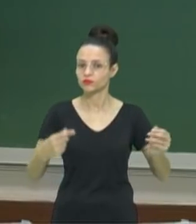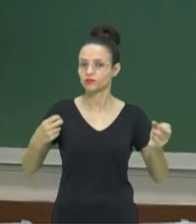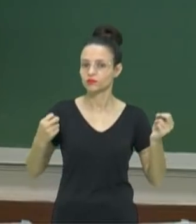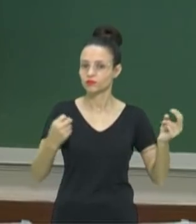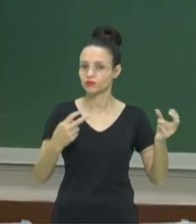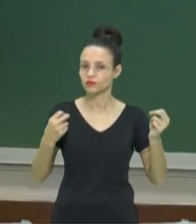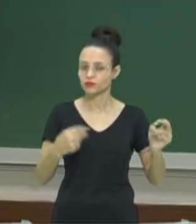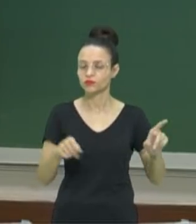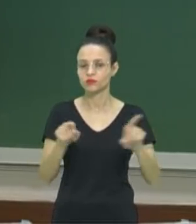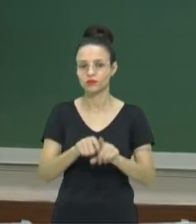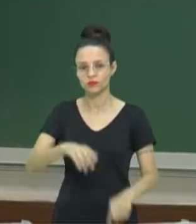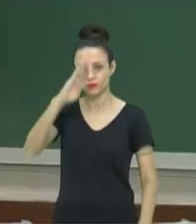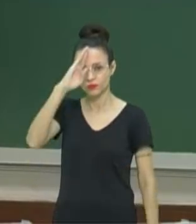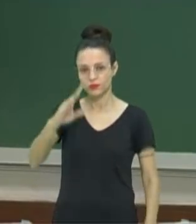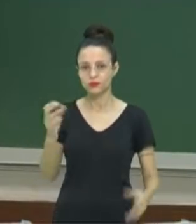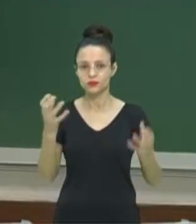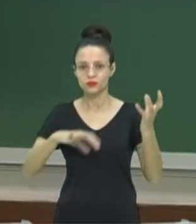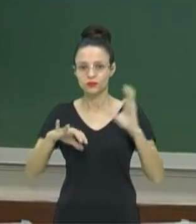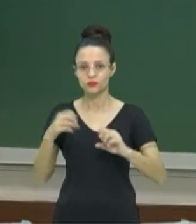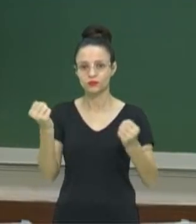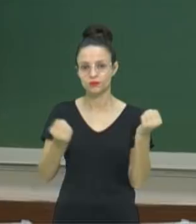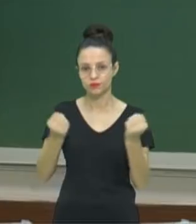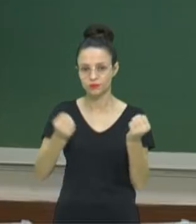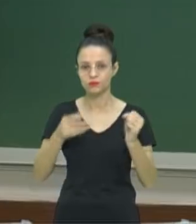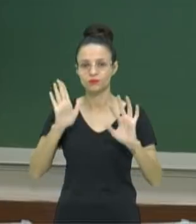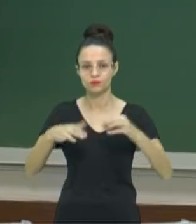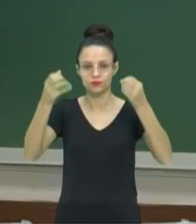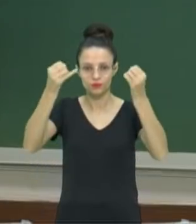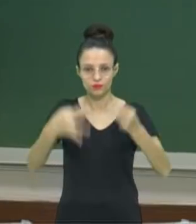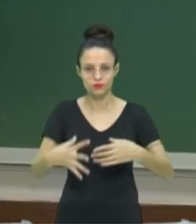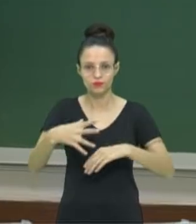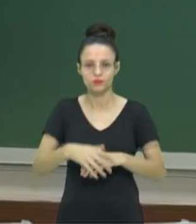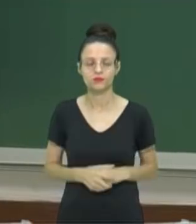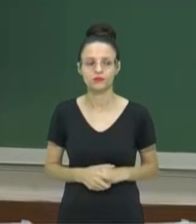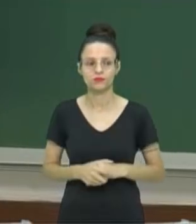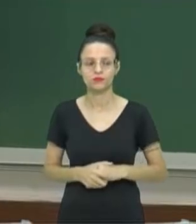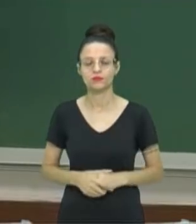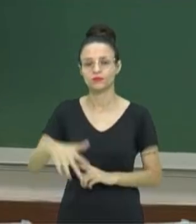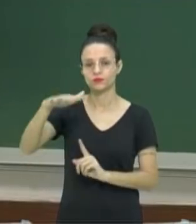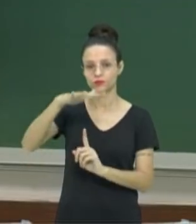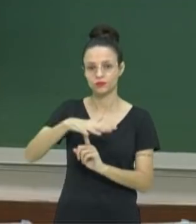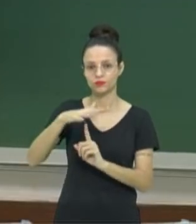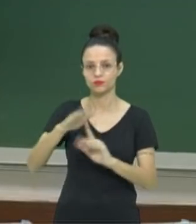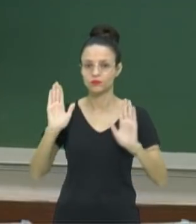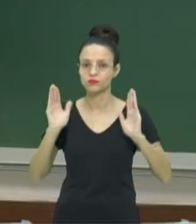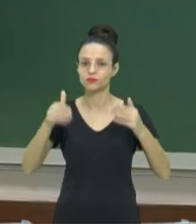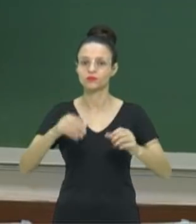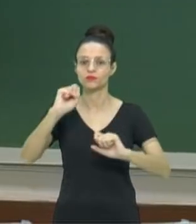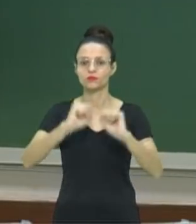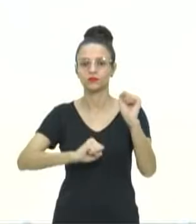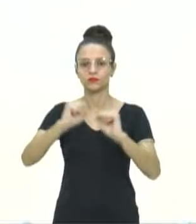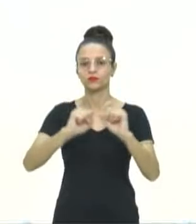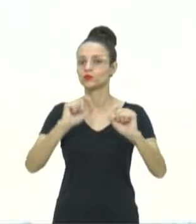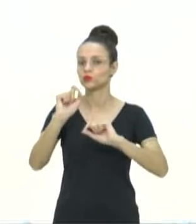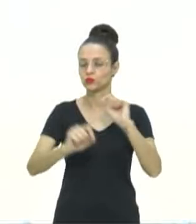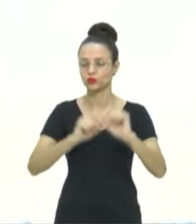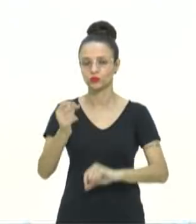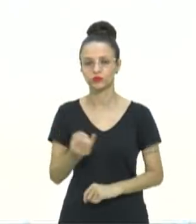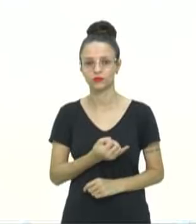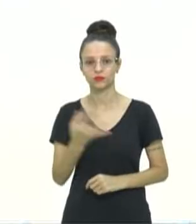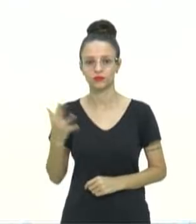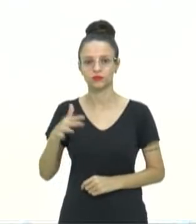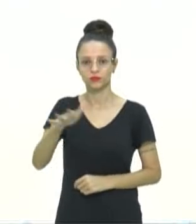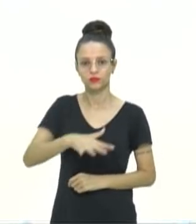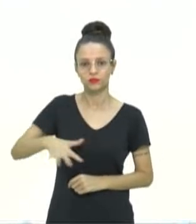né? Principalmente as montadoras de veículos que a gente já tinha falado. No Paraná, o foco industrial está ali em